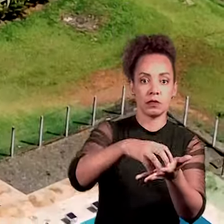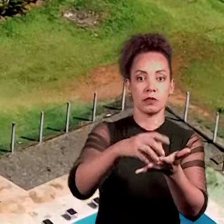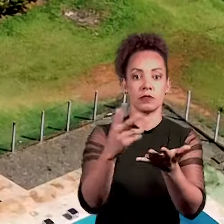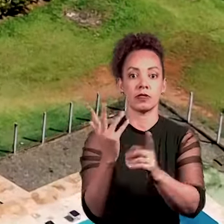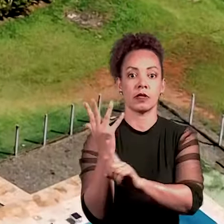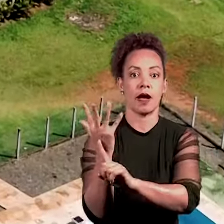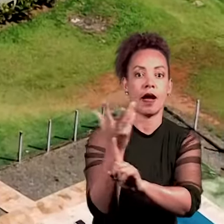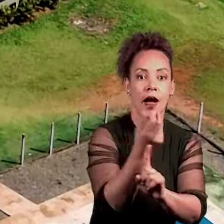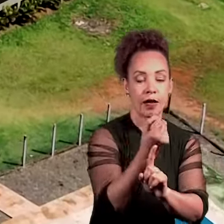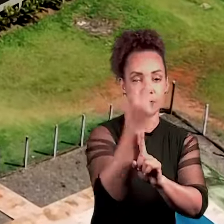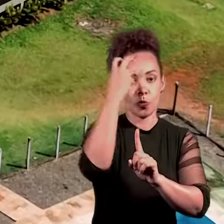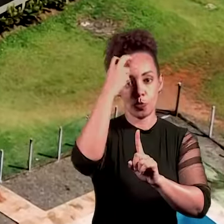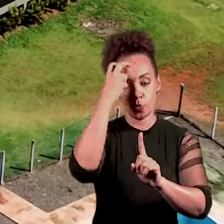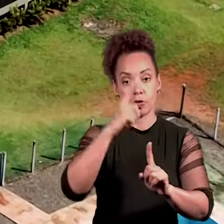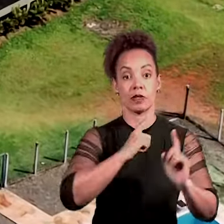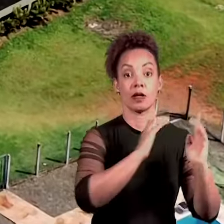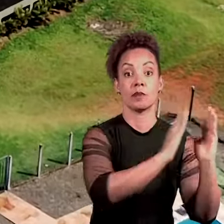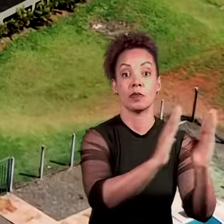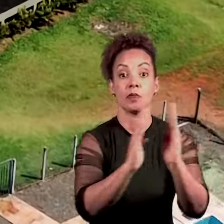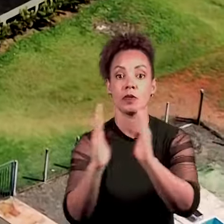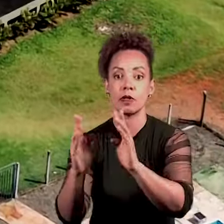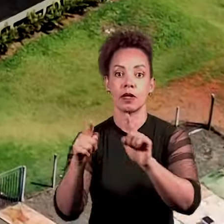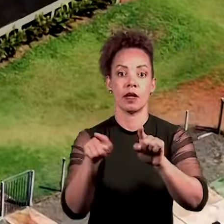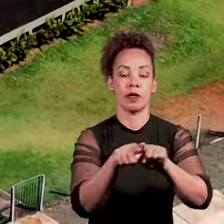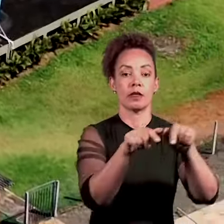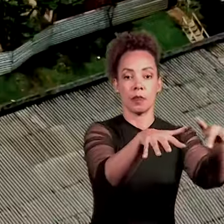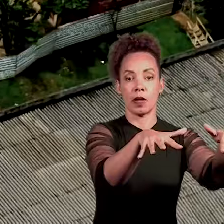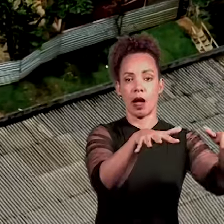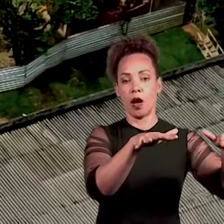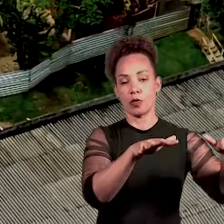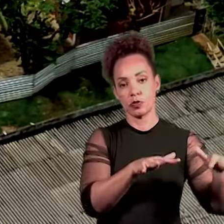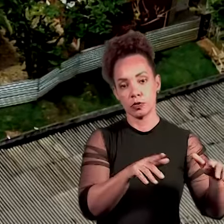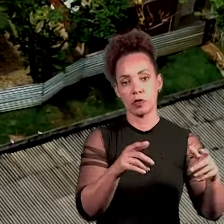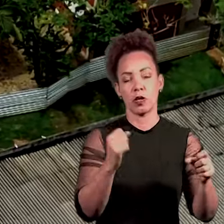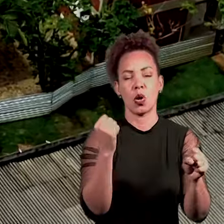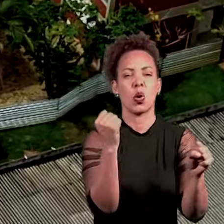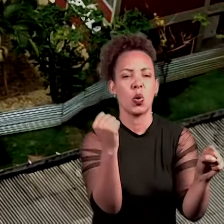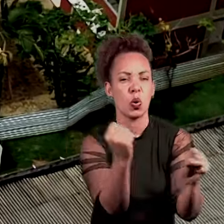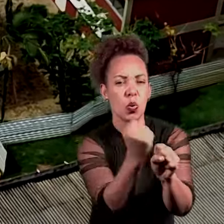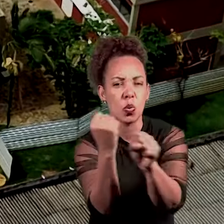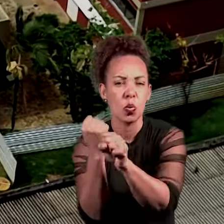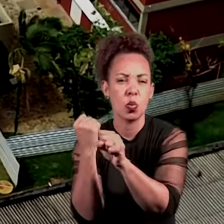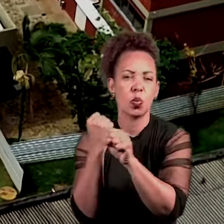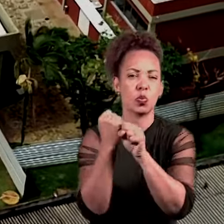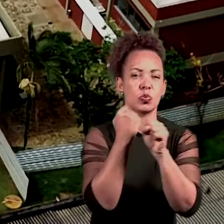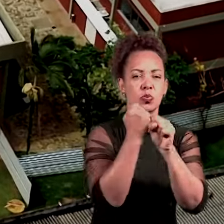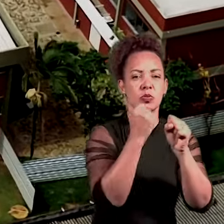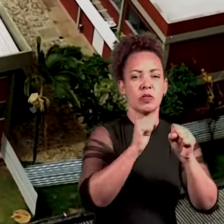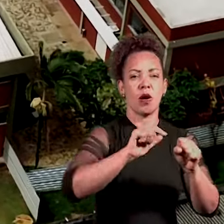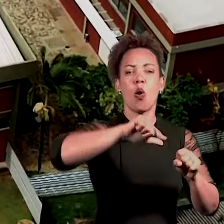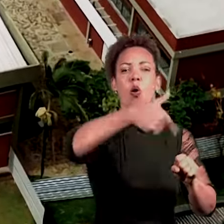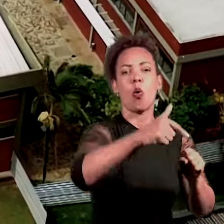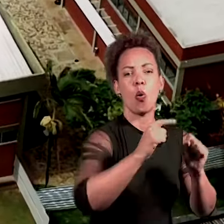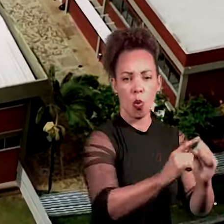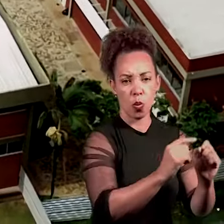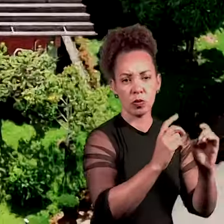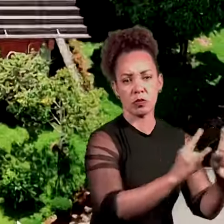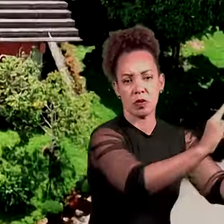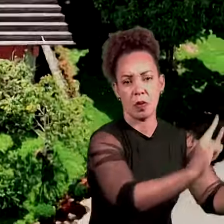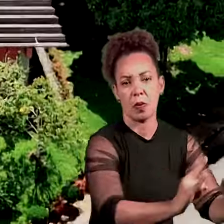a construção do Centro de Arte e Cultura da nossa universidade, que é um complexo que engloba tanto a biblioteca como o